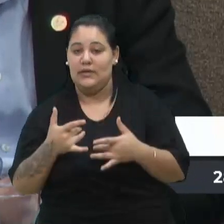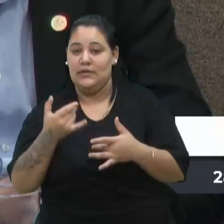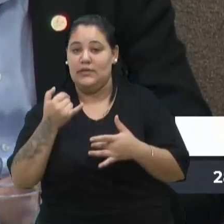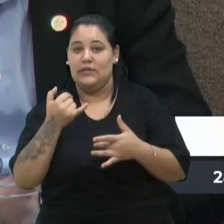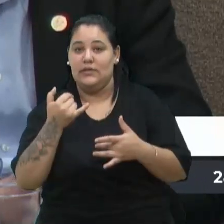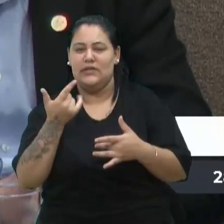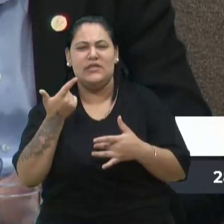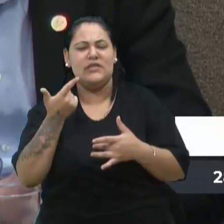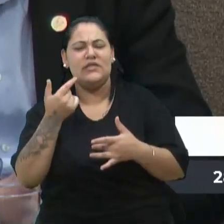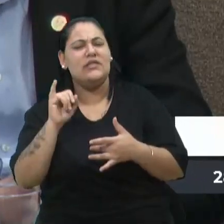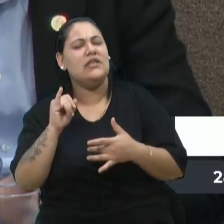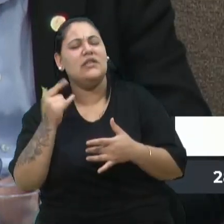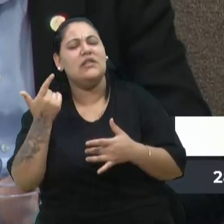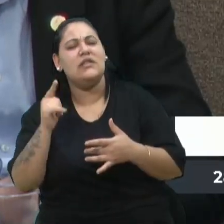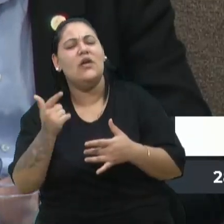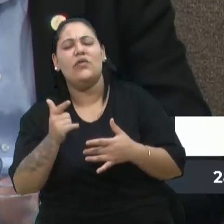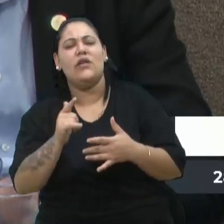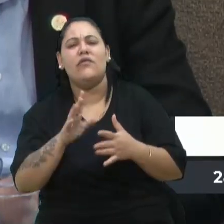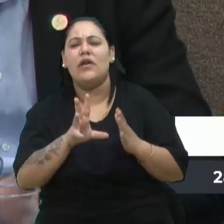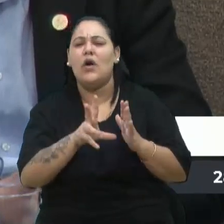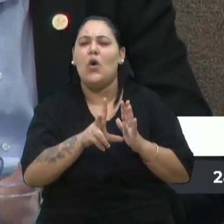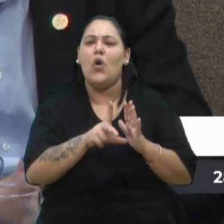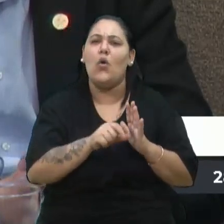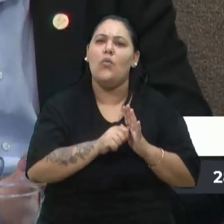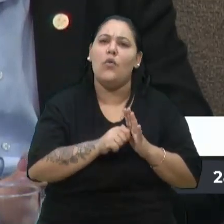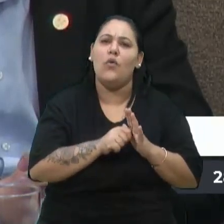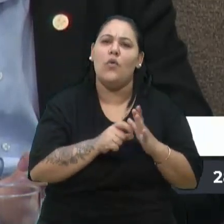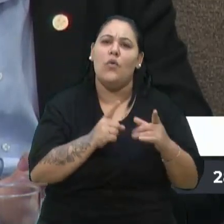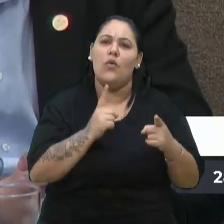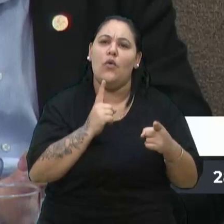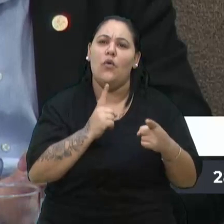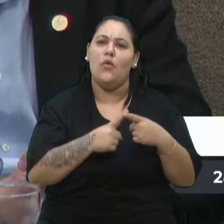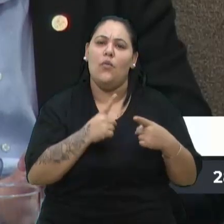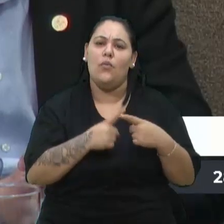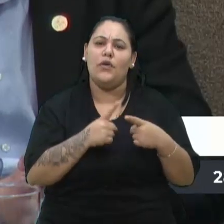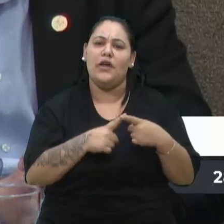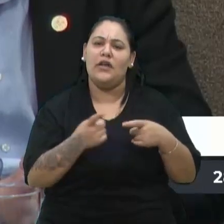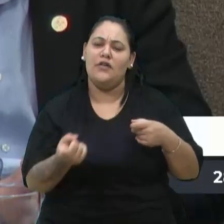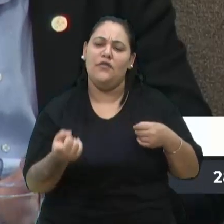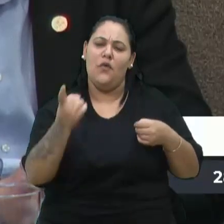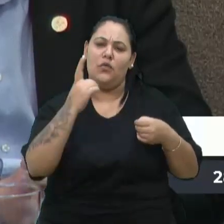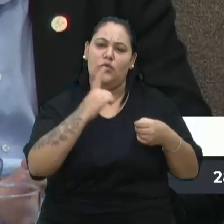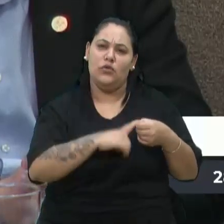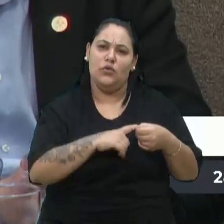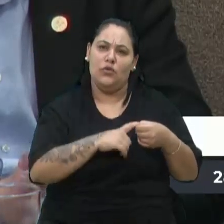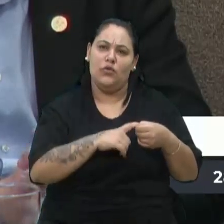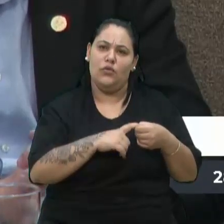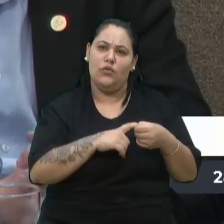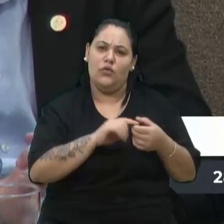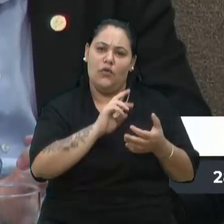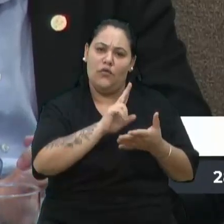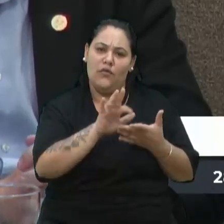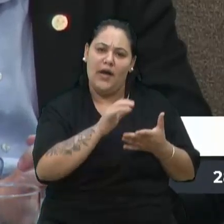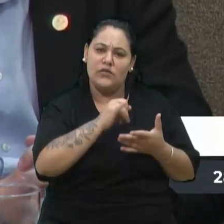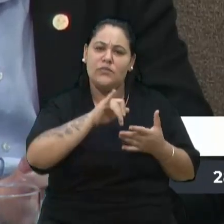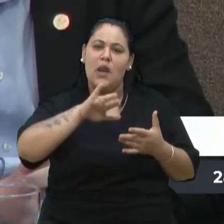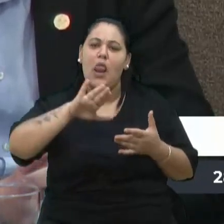não houve roubo, por que foi devolvido tantos bilhões de reais para o governo, para os cofres do